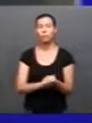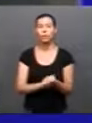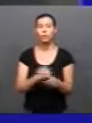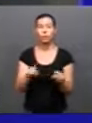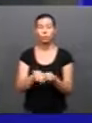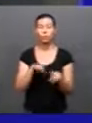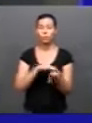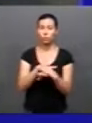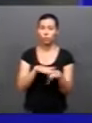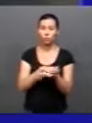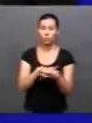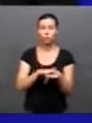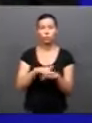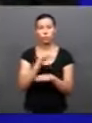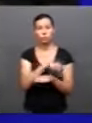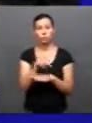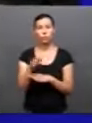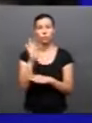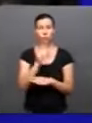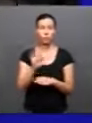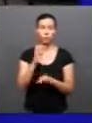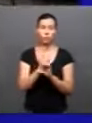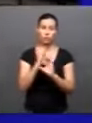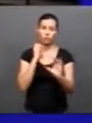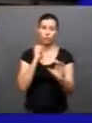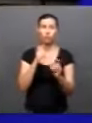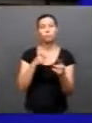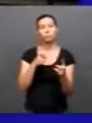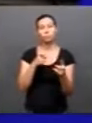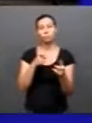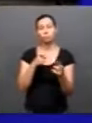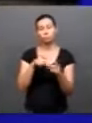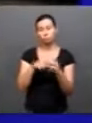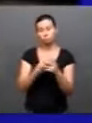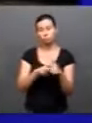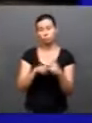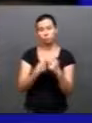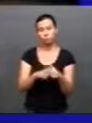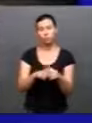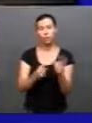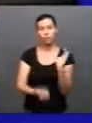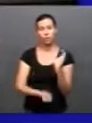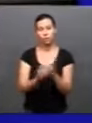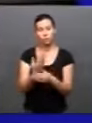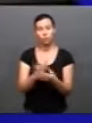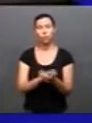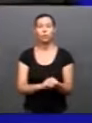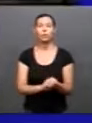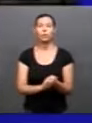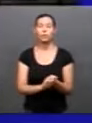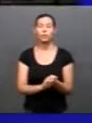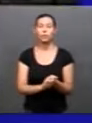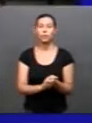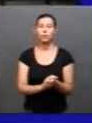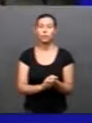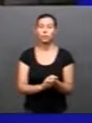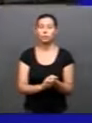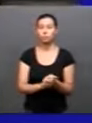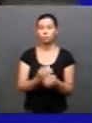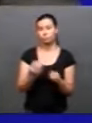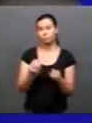Faculdade de Engenharia Mecânica da UFO, que foi responsável pela criação e desenvolvimento do Centro de Pesquisa